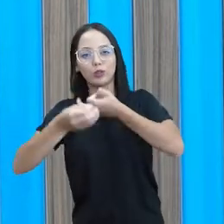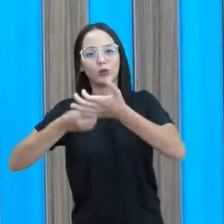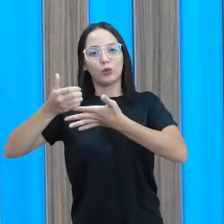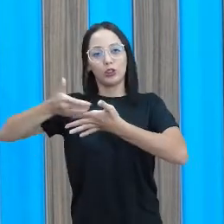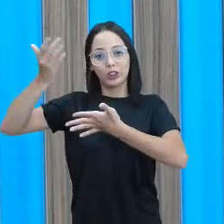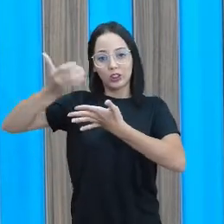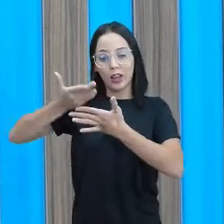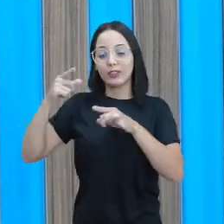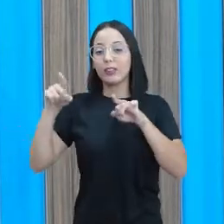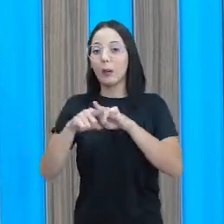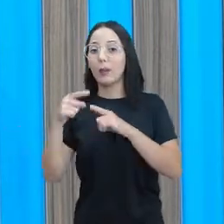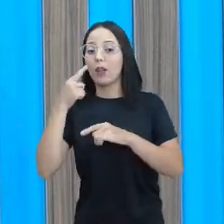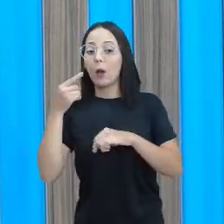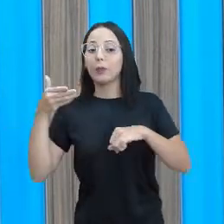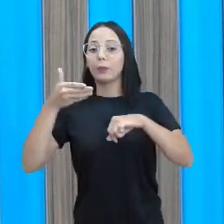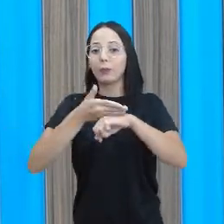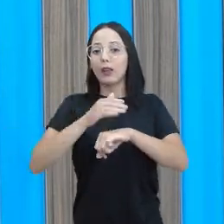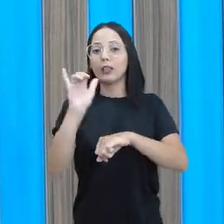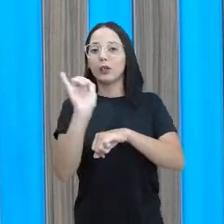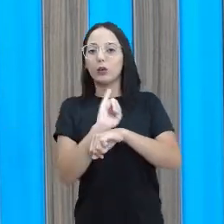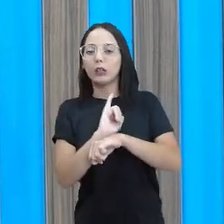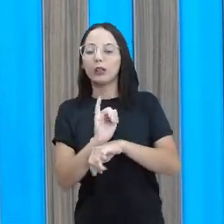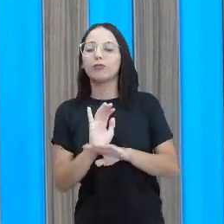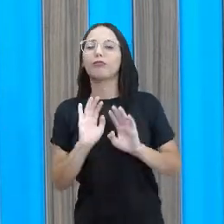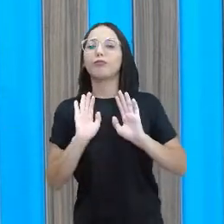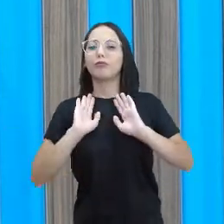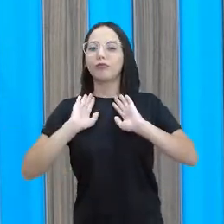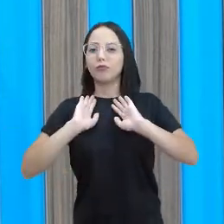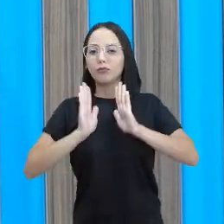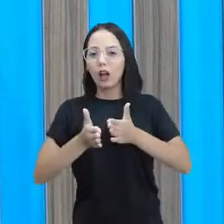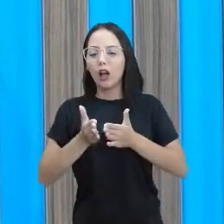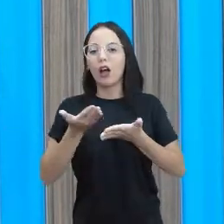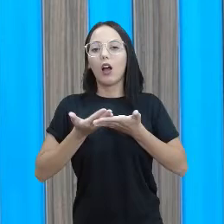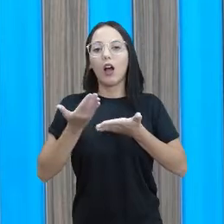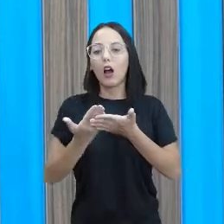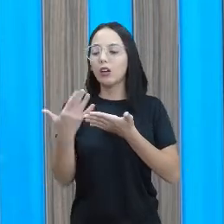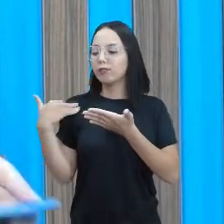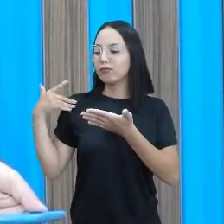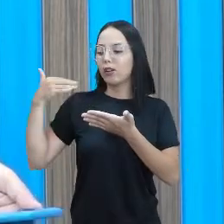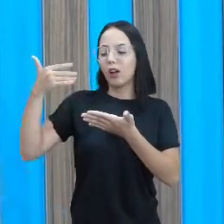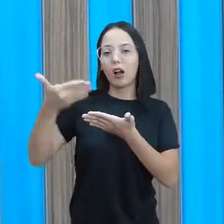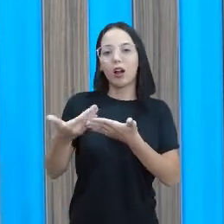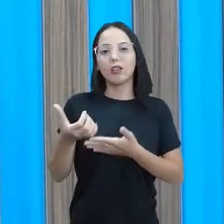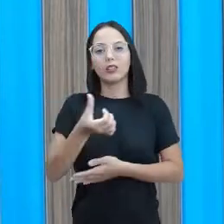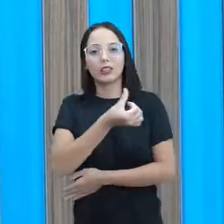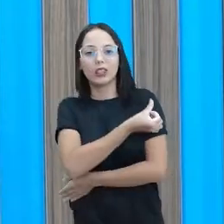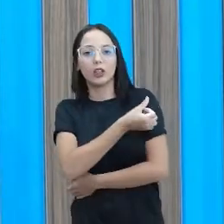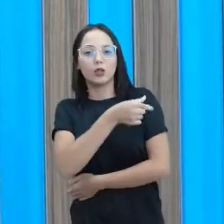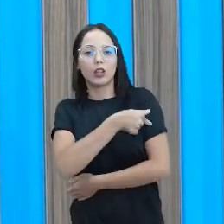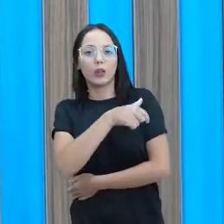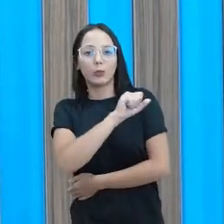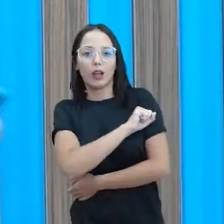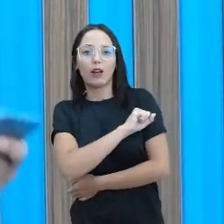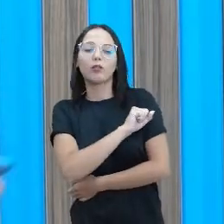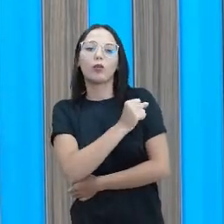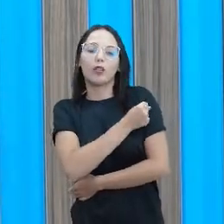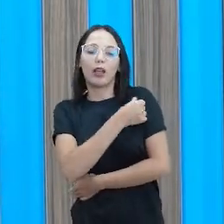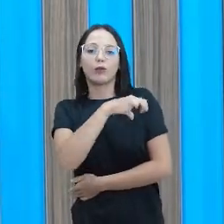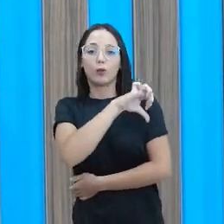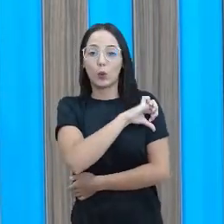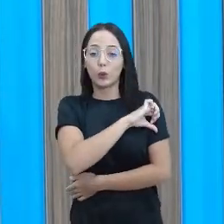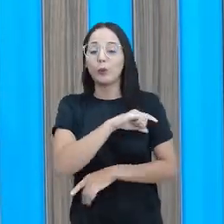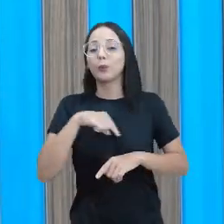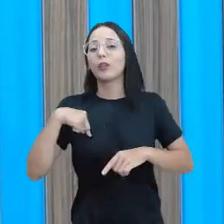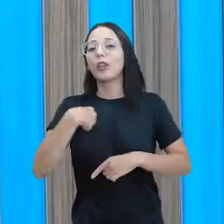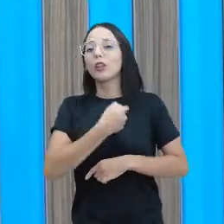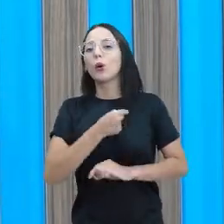Vai lá também no nosso canal, né? Então você percebe que a gente já tem uma certa quantidade de aulas, né? Tanto do 6º, 7º, 8º e 9º, onde a gente pode